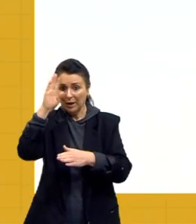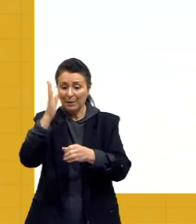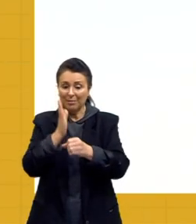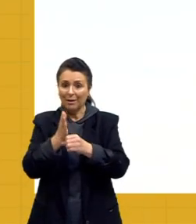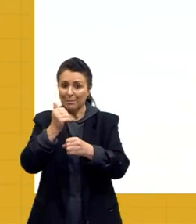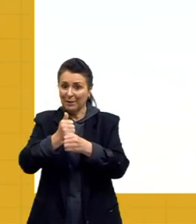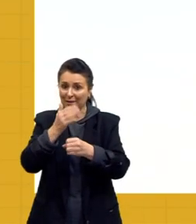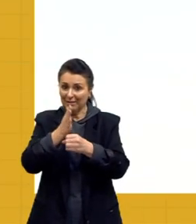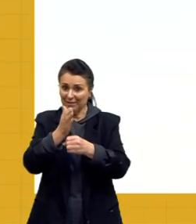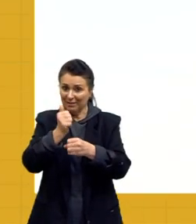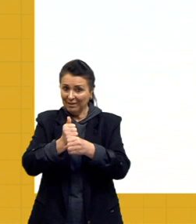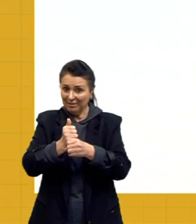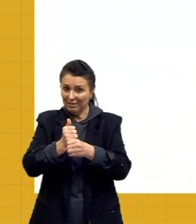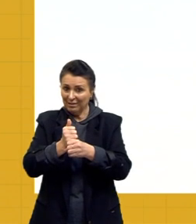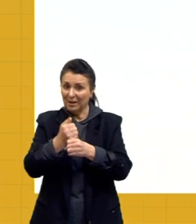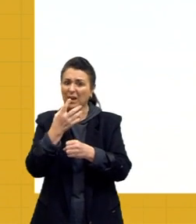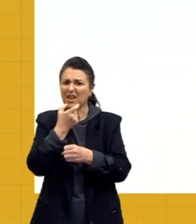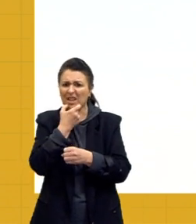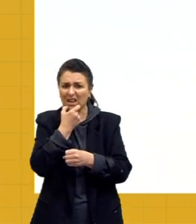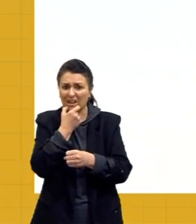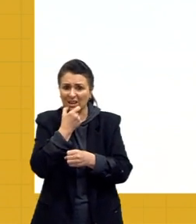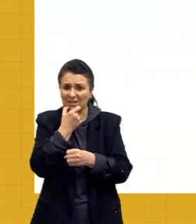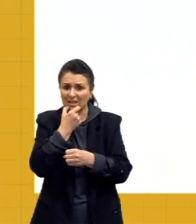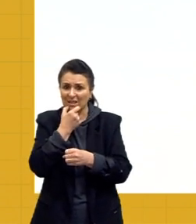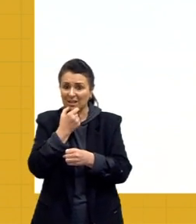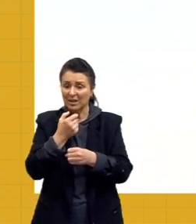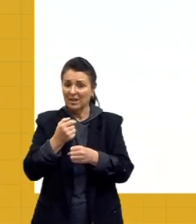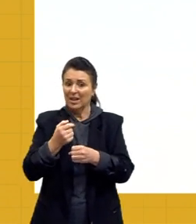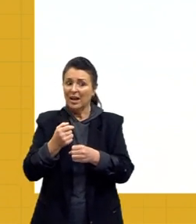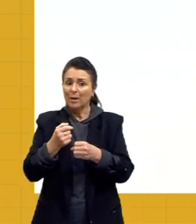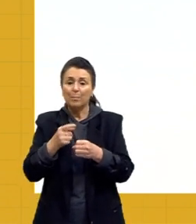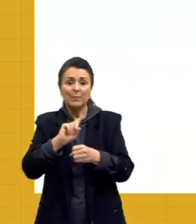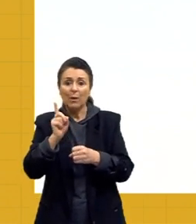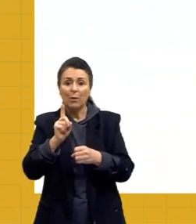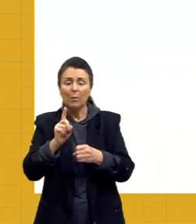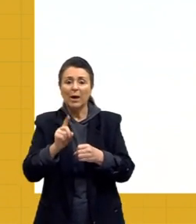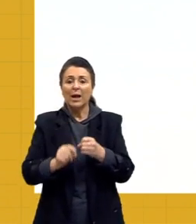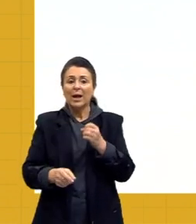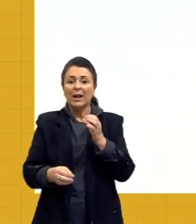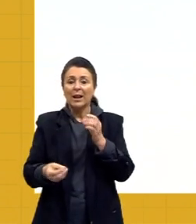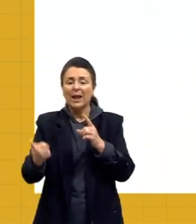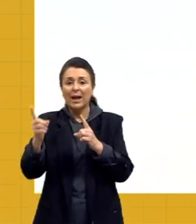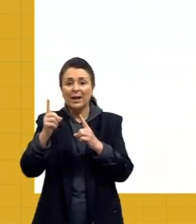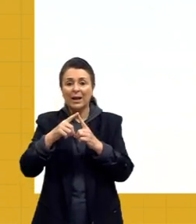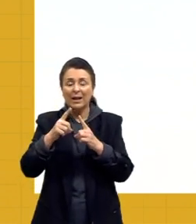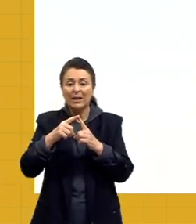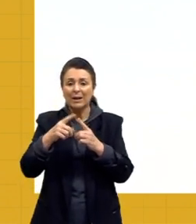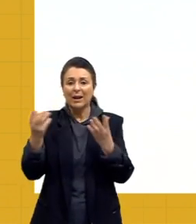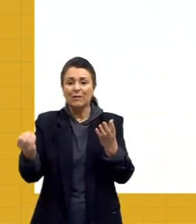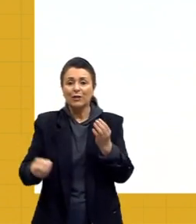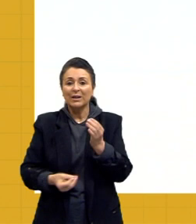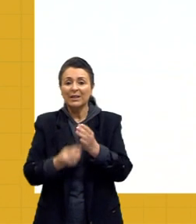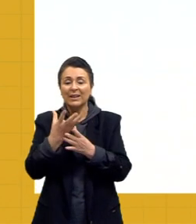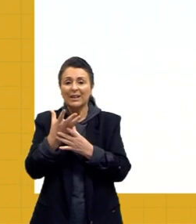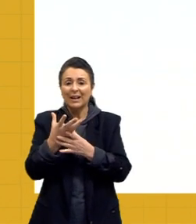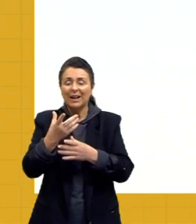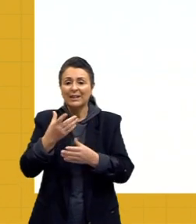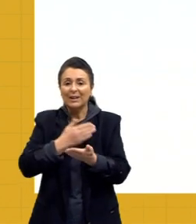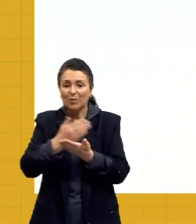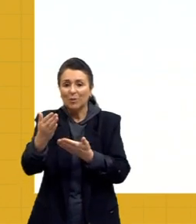muitos conhece como batata inglesa só que ela é típica por exemplo do Equador ali né do do Equador terrestre